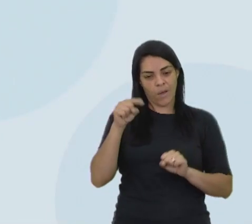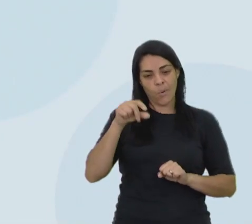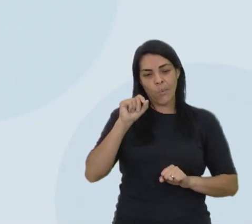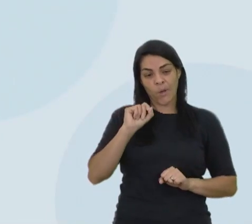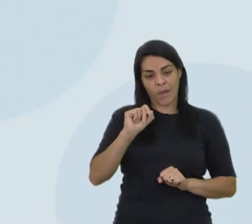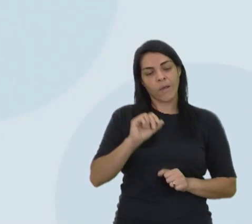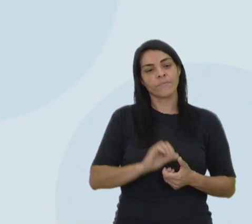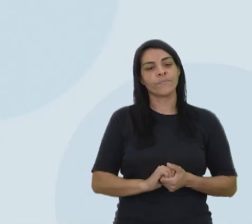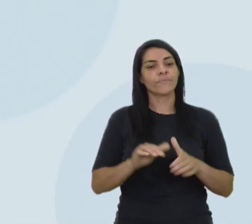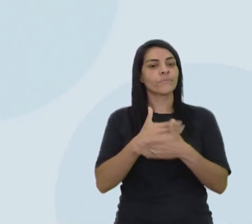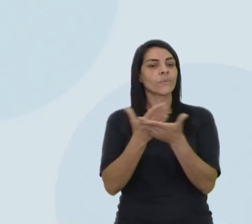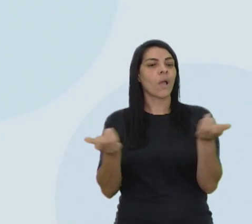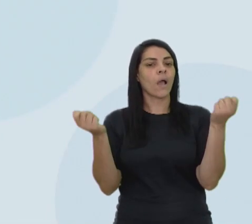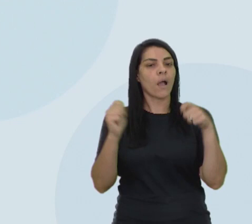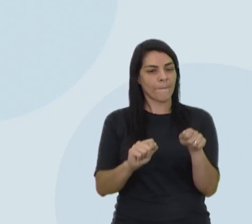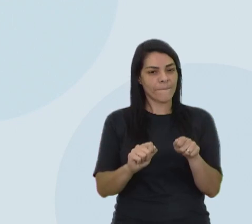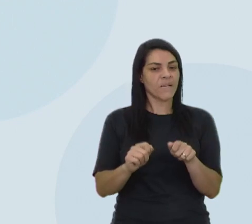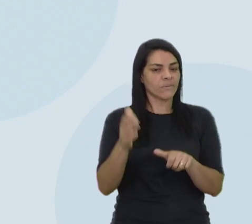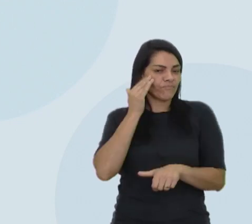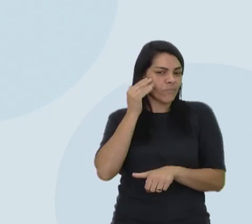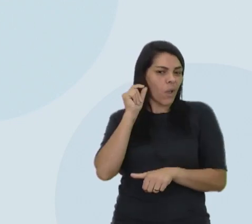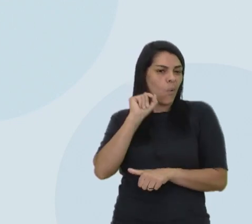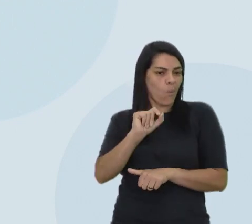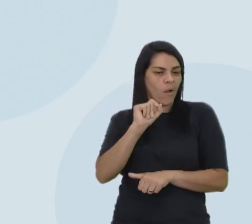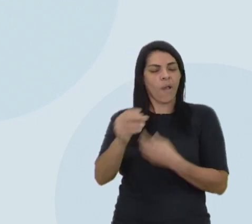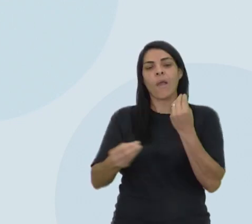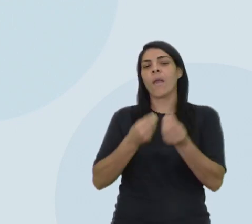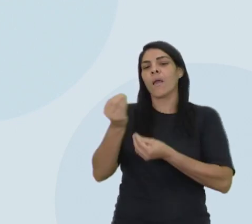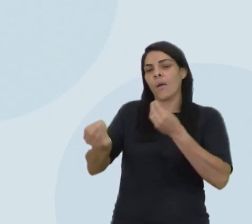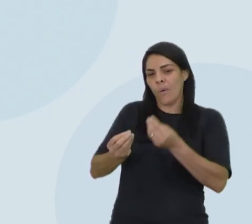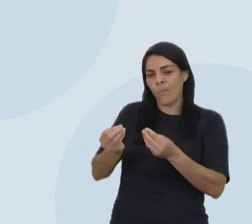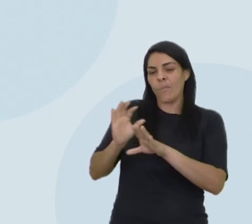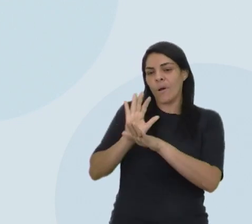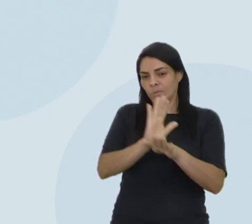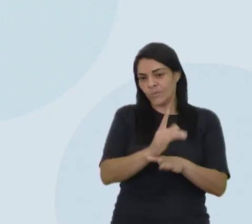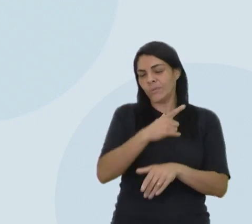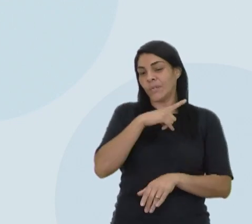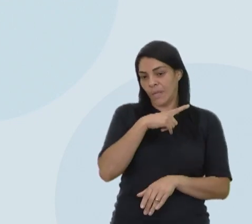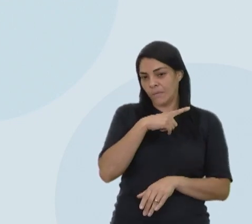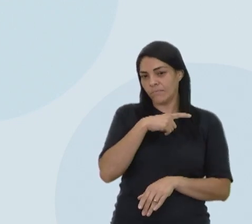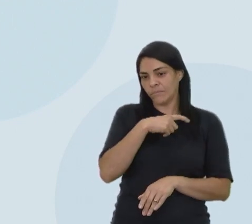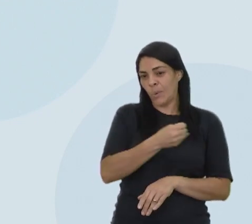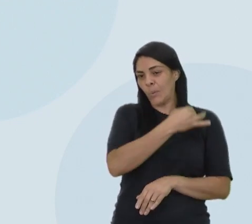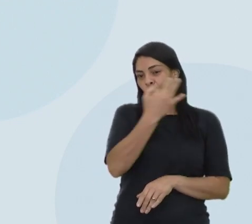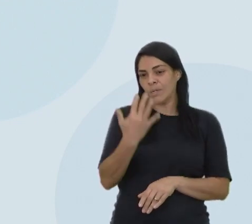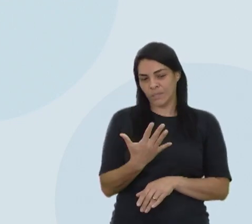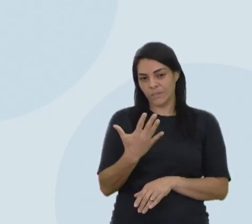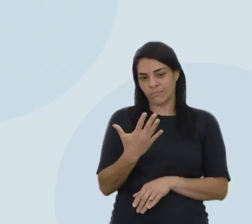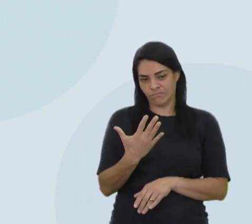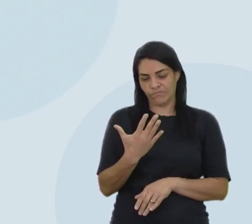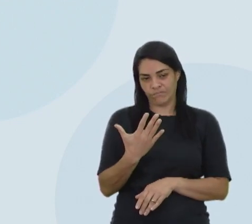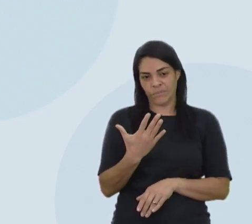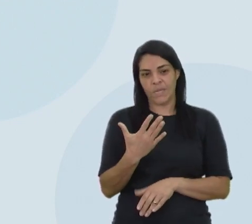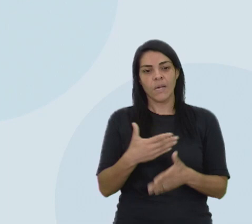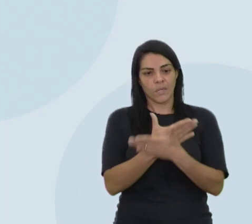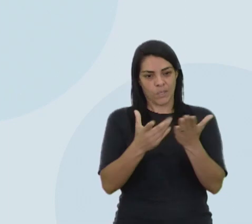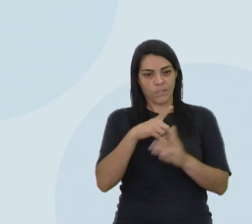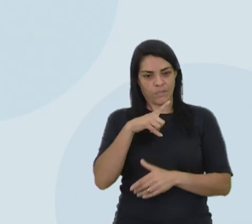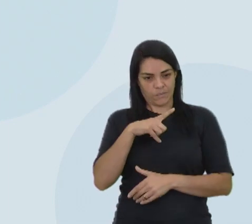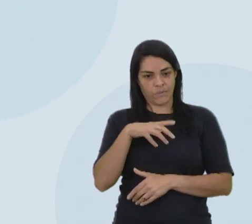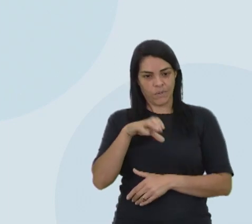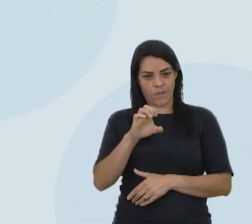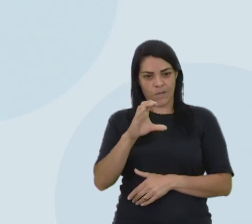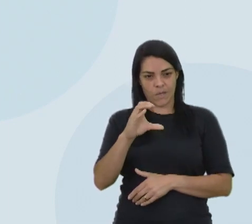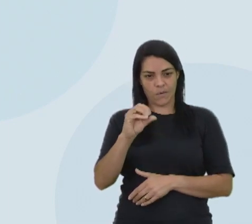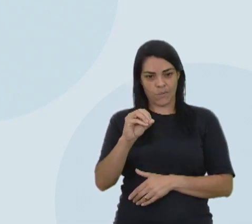eles, a gente pode definir mais ou menos aí como os benefícios, tá? Que a gente obtém